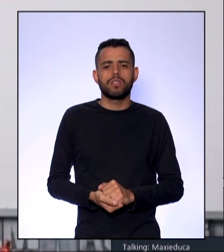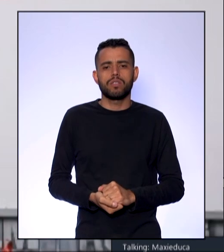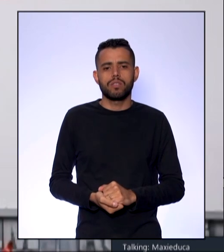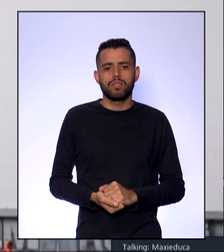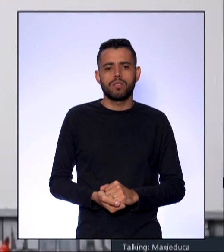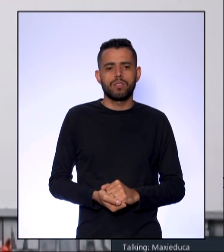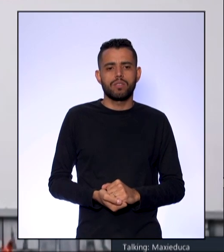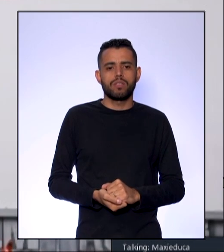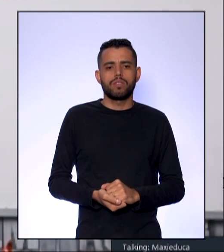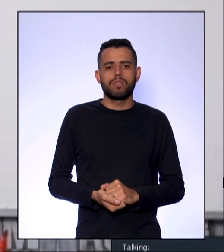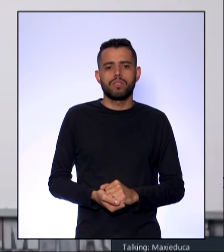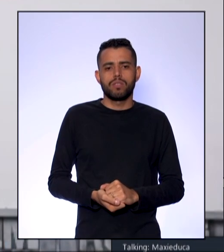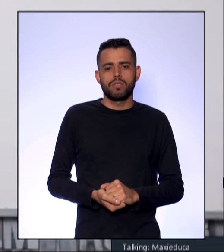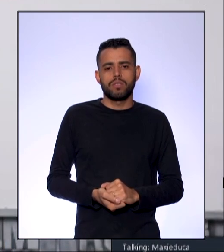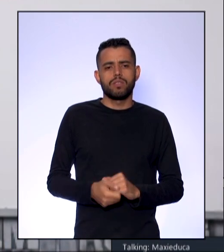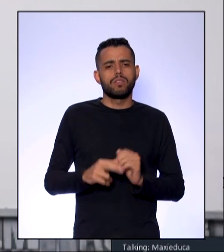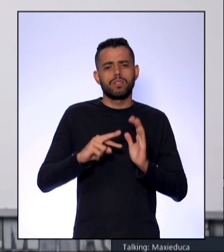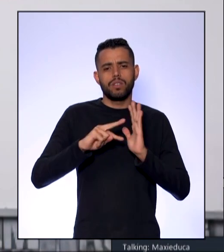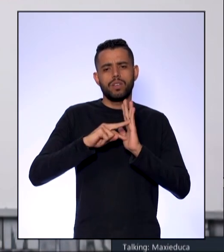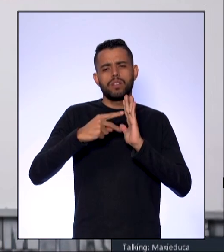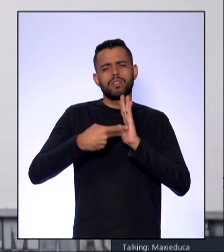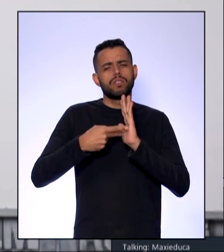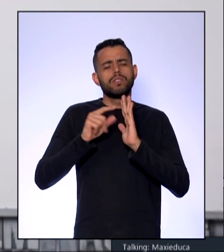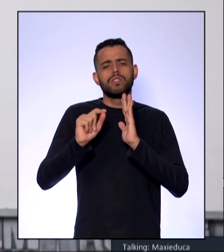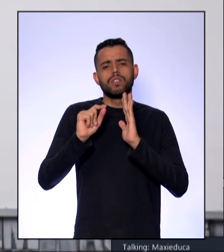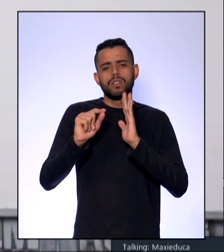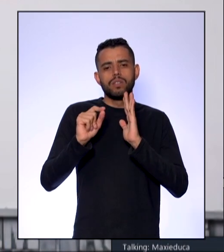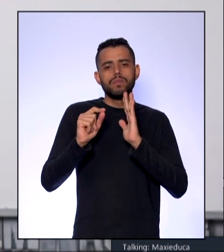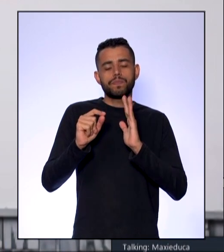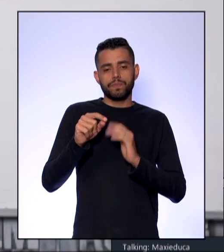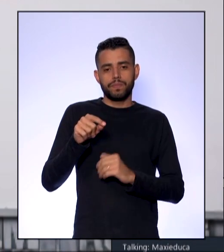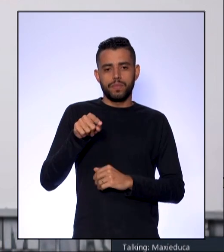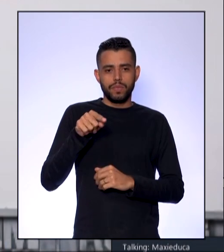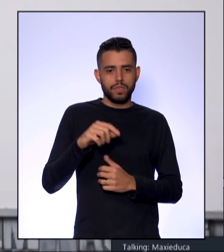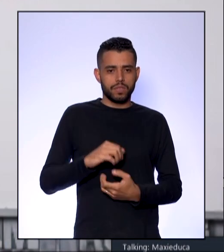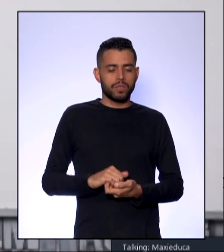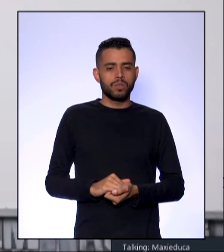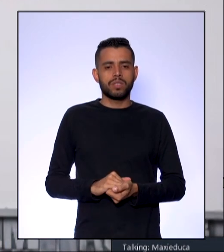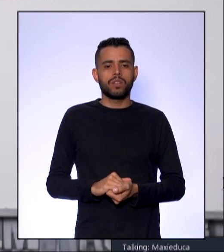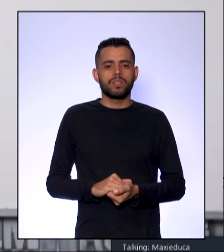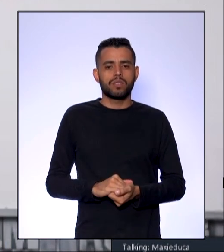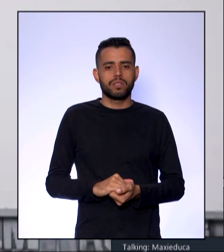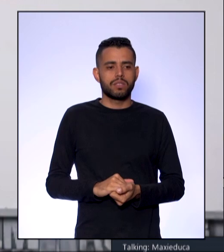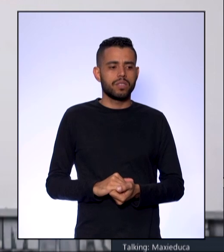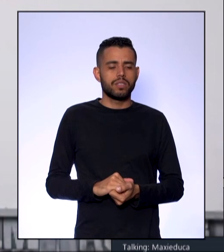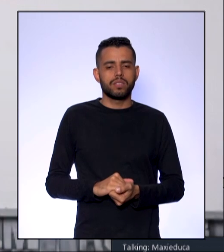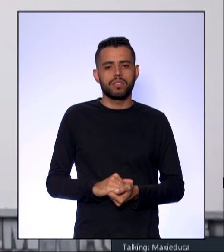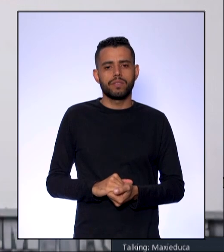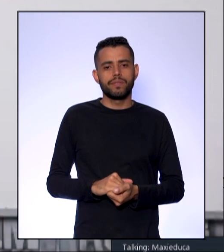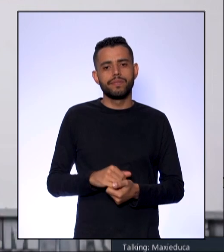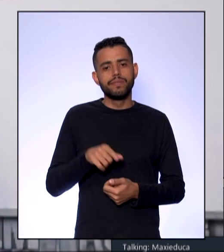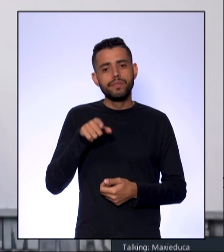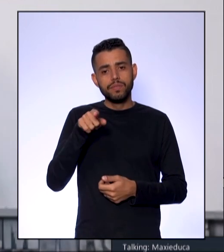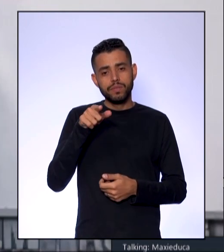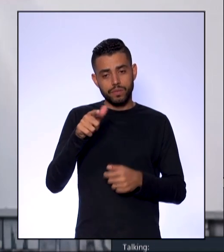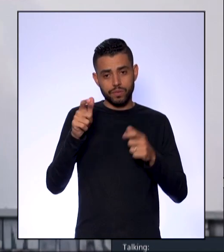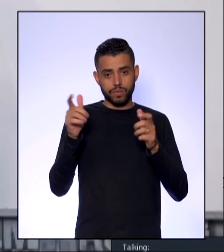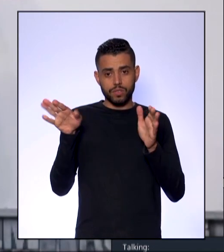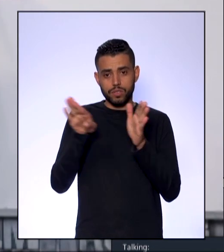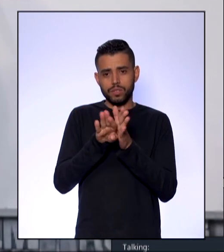isso significa? Cristóvão Colombo vai chegar em um lugar que vai ser intitulado